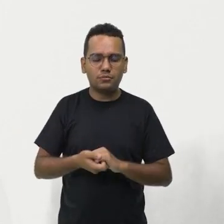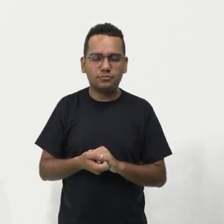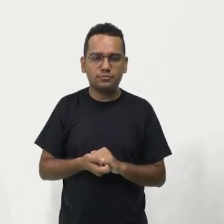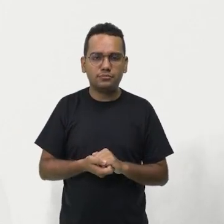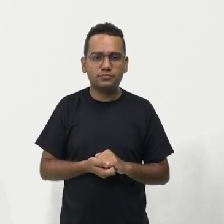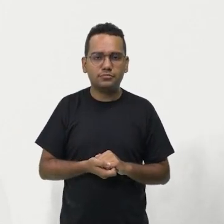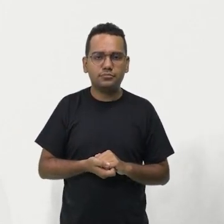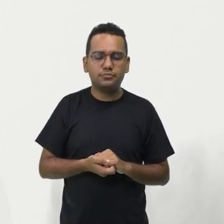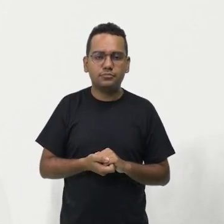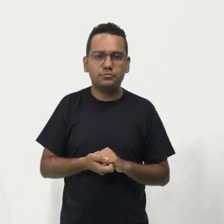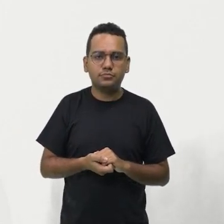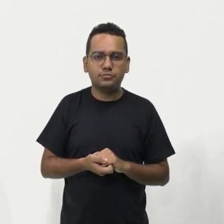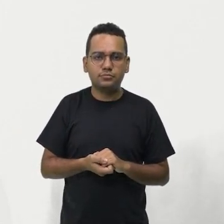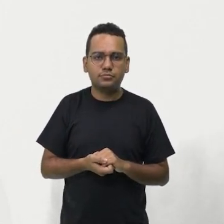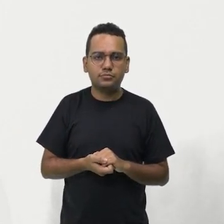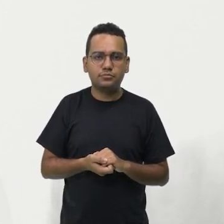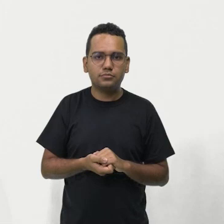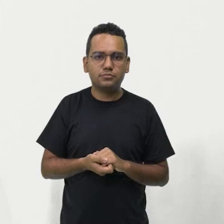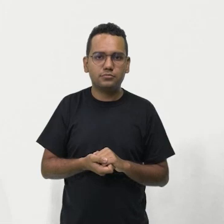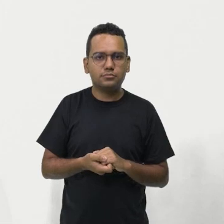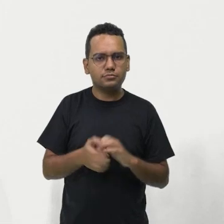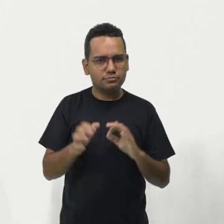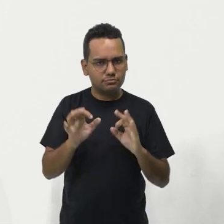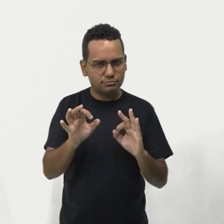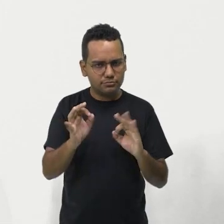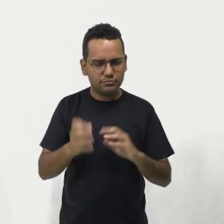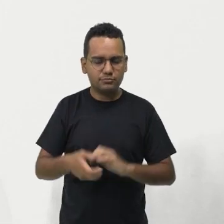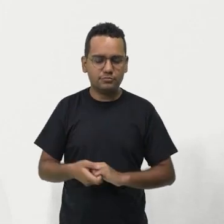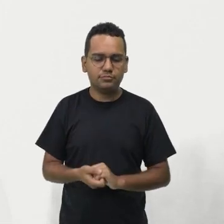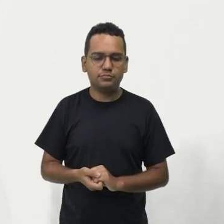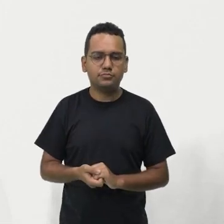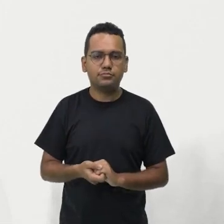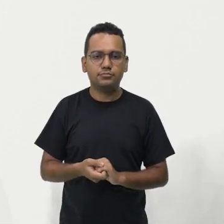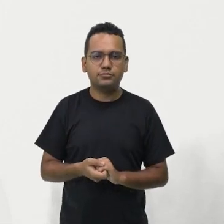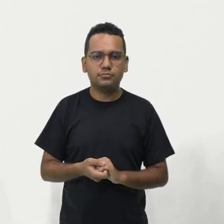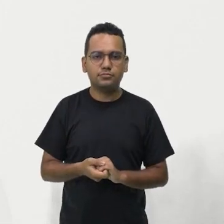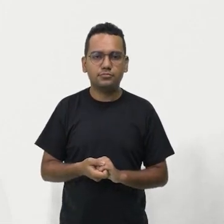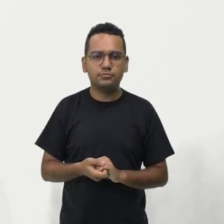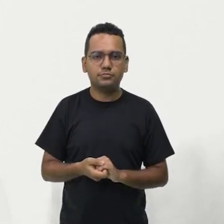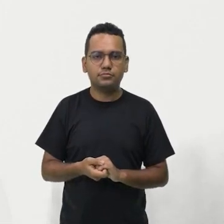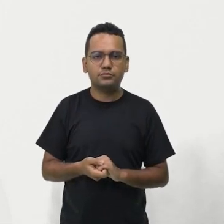foi utilizado, certo?